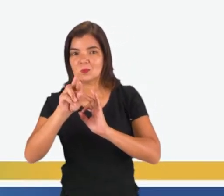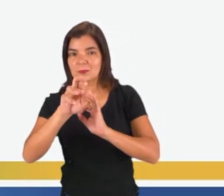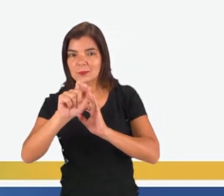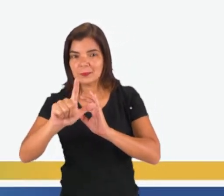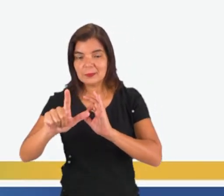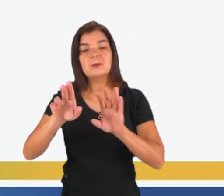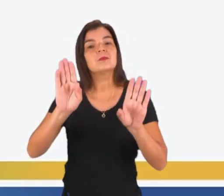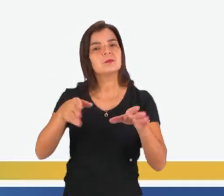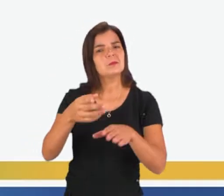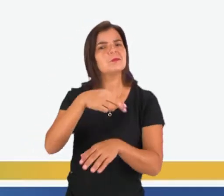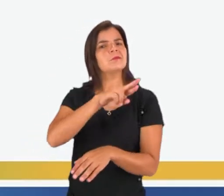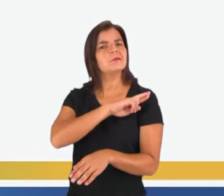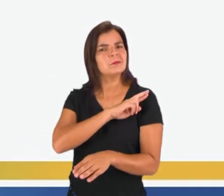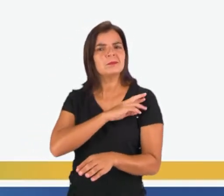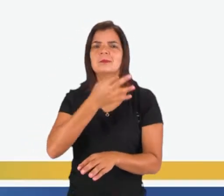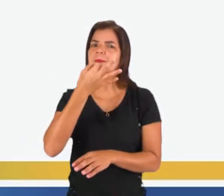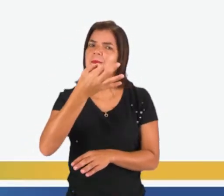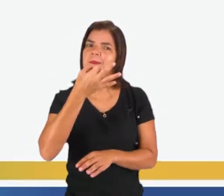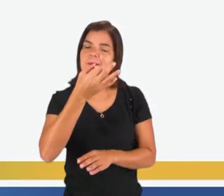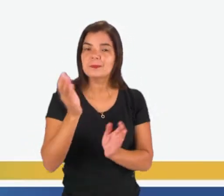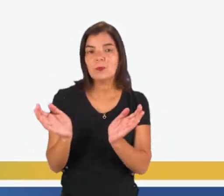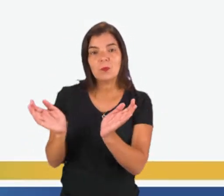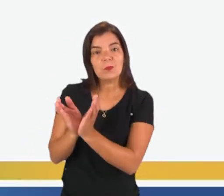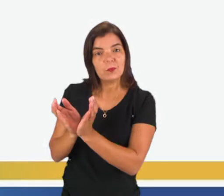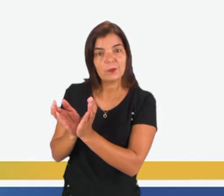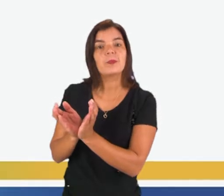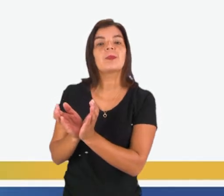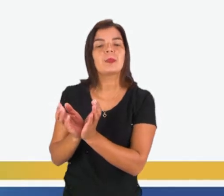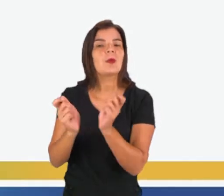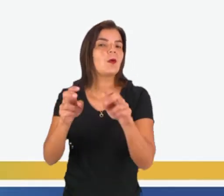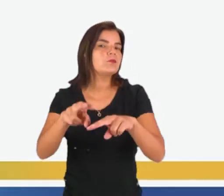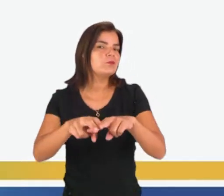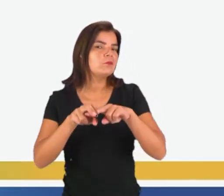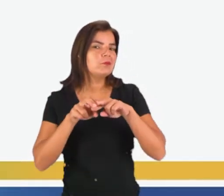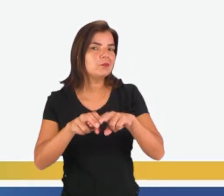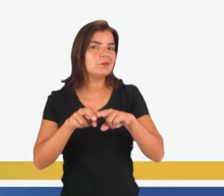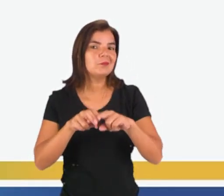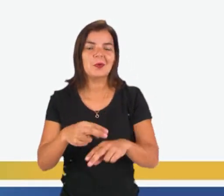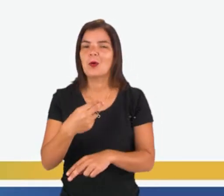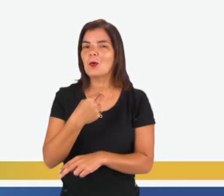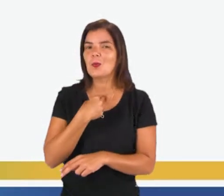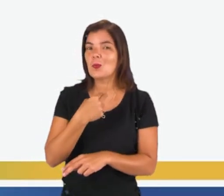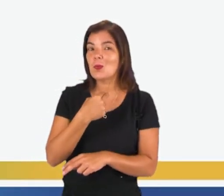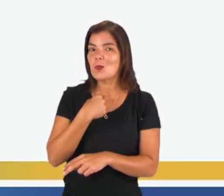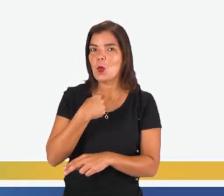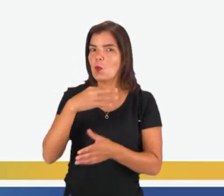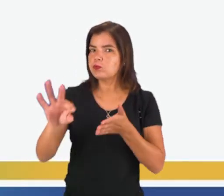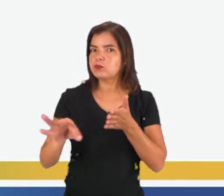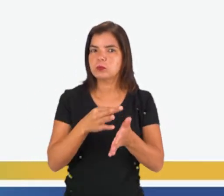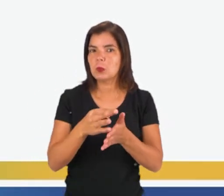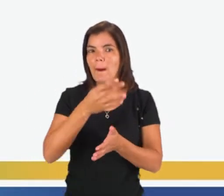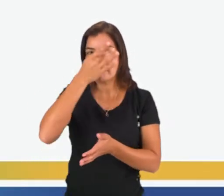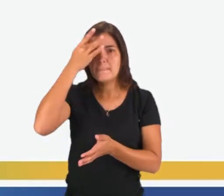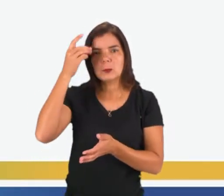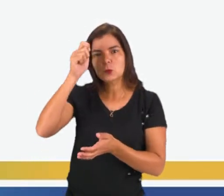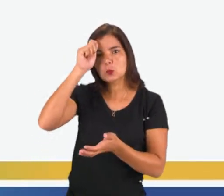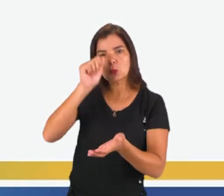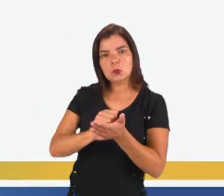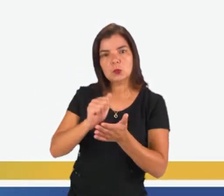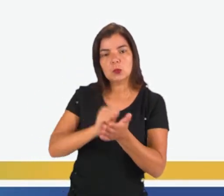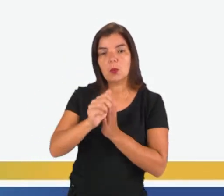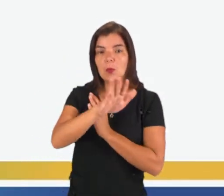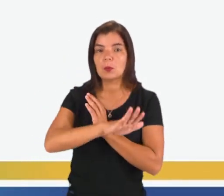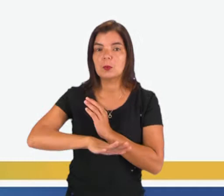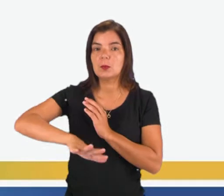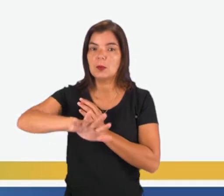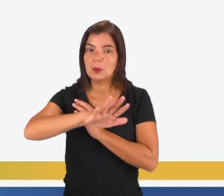editorialistas, que expressam as opiniões da equipe e, por isso, não recebem assinatura do autor. No